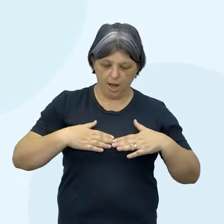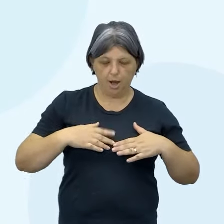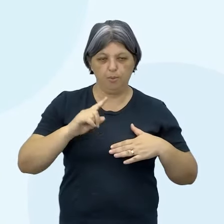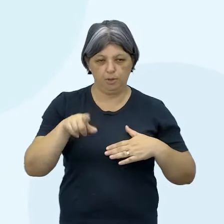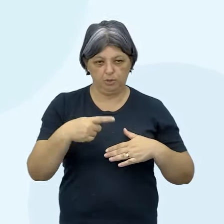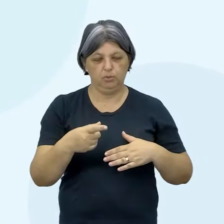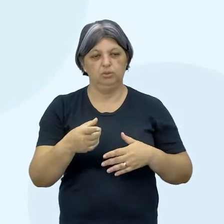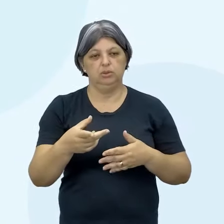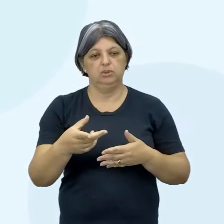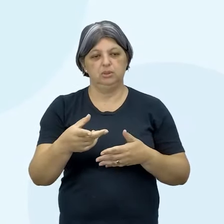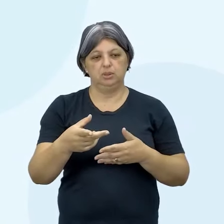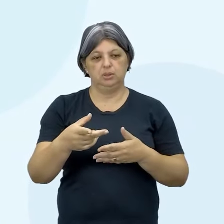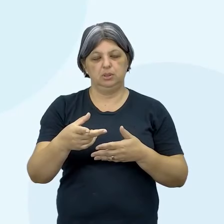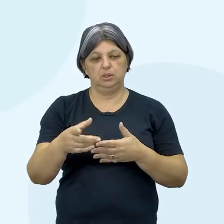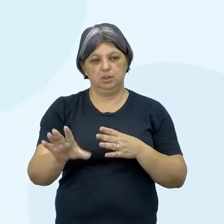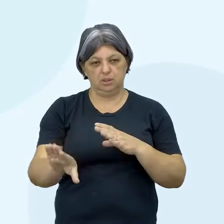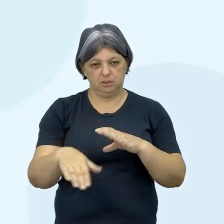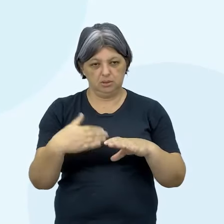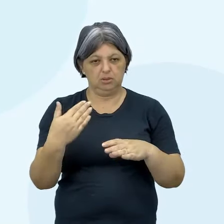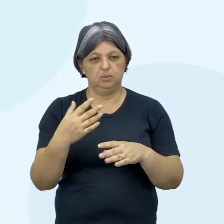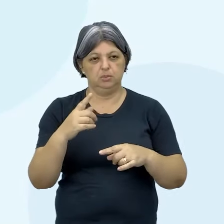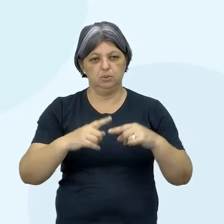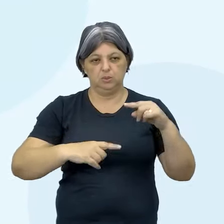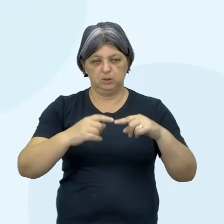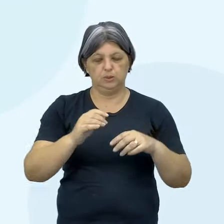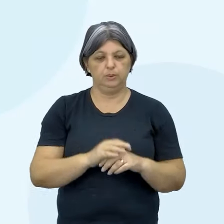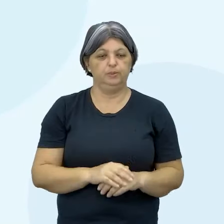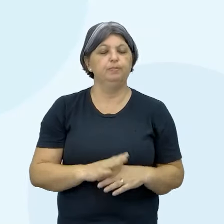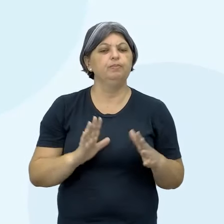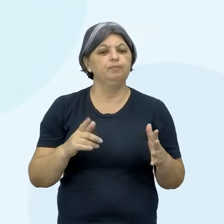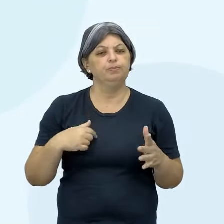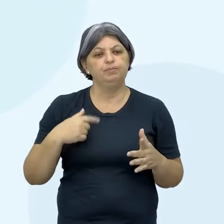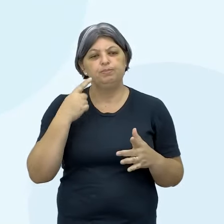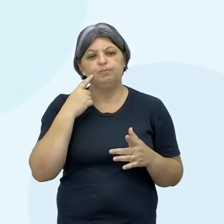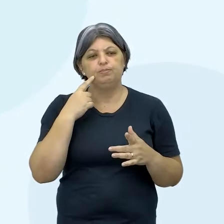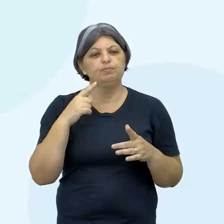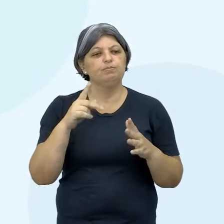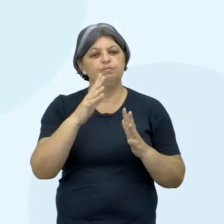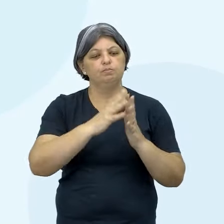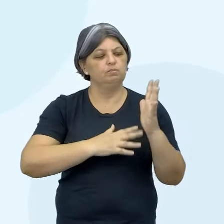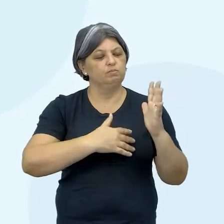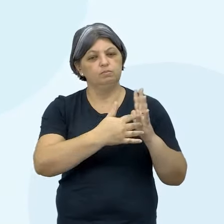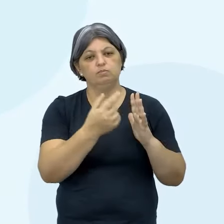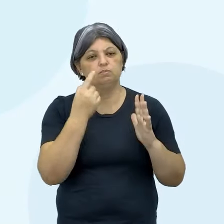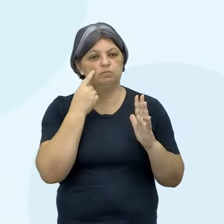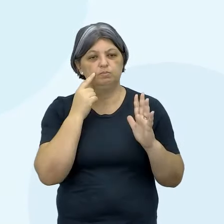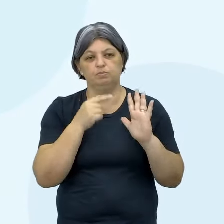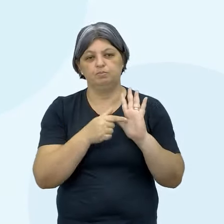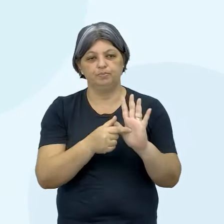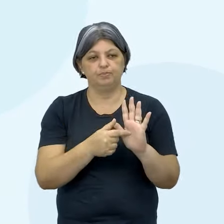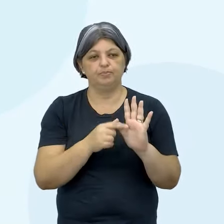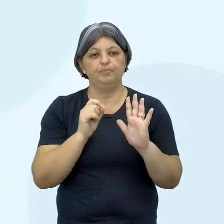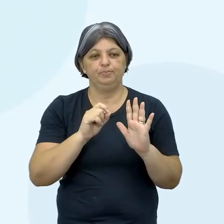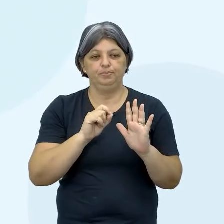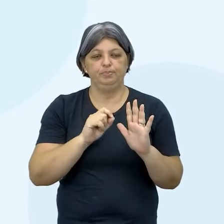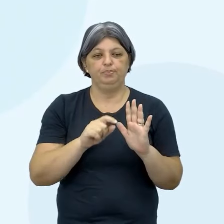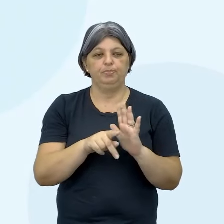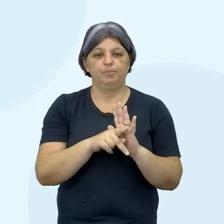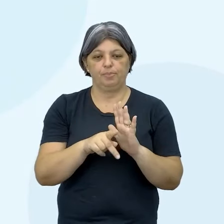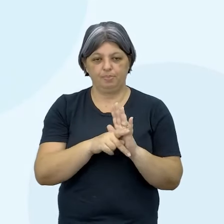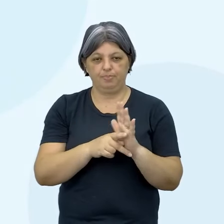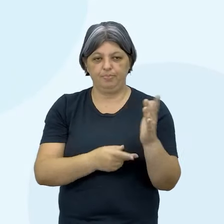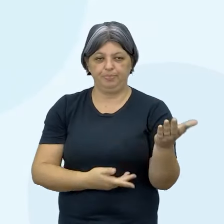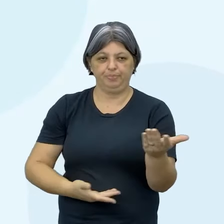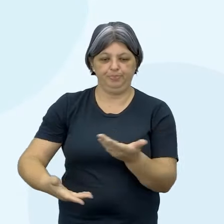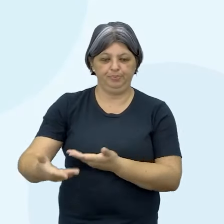o material. Mas, a grosso modo, o que esse quadro diz pra gente? Que há uma integração entre